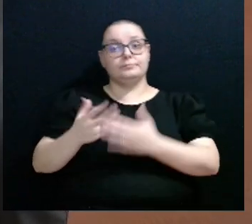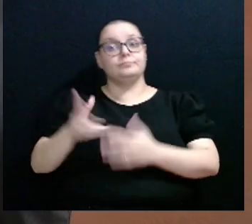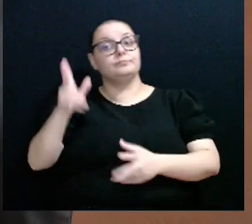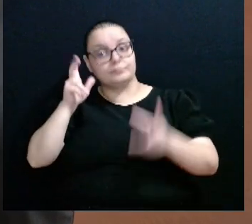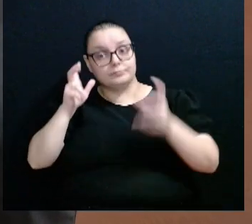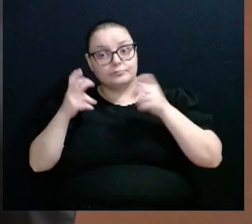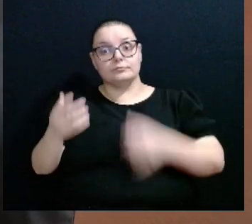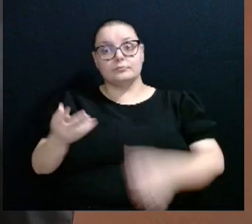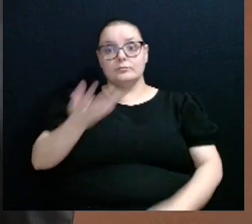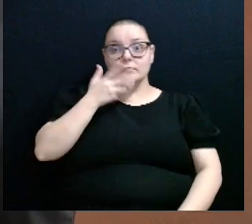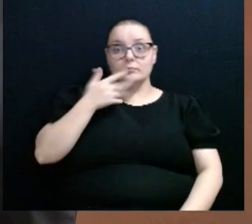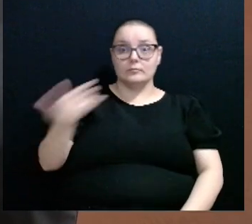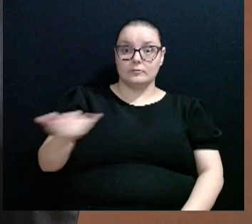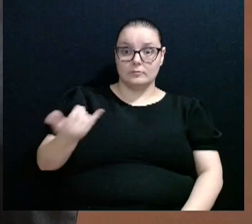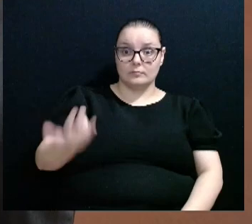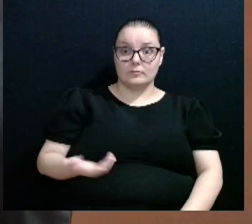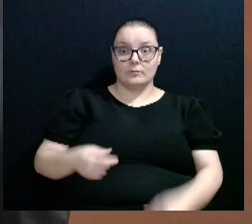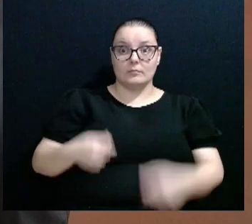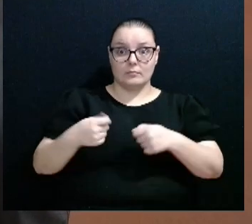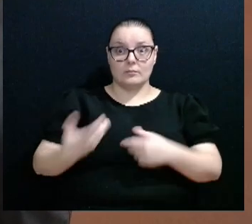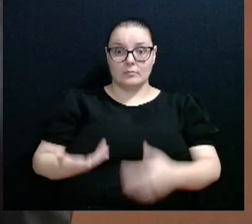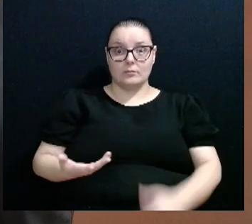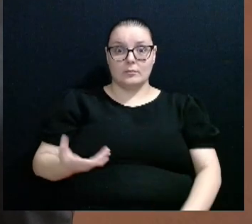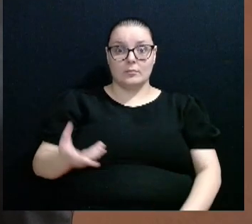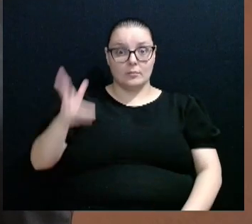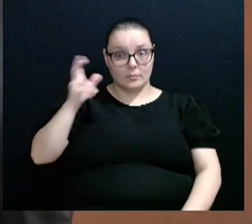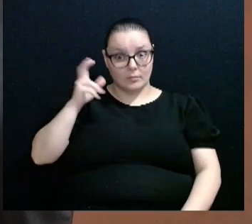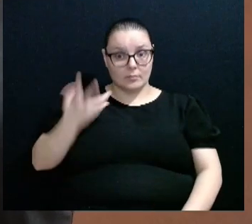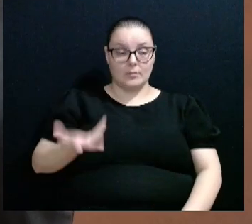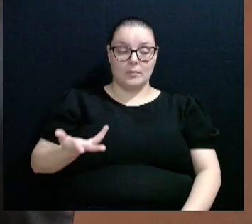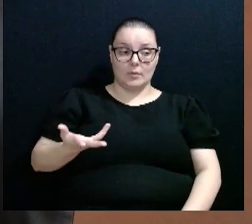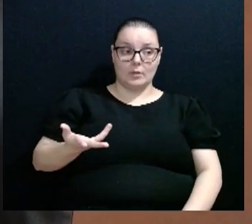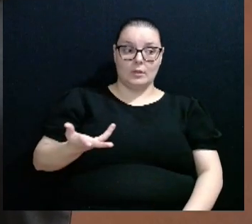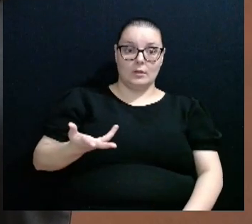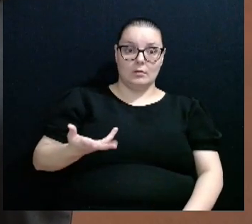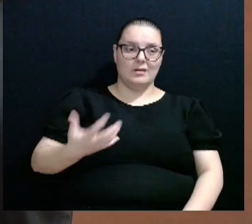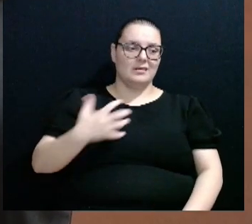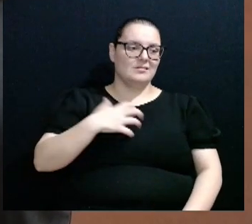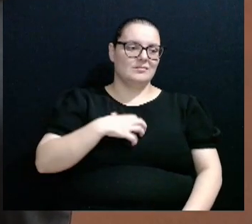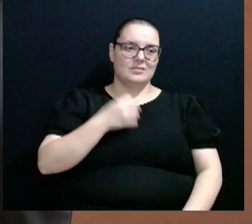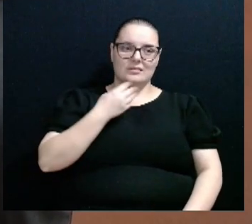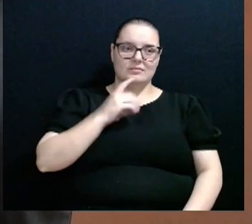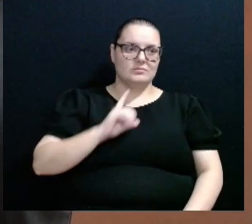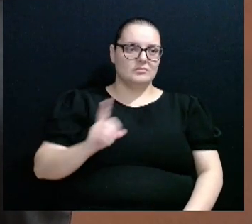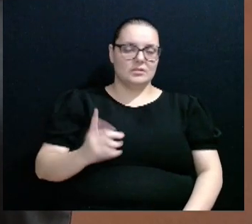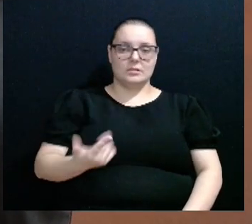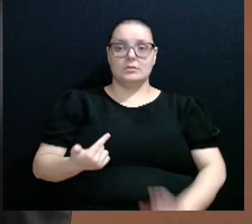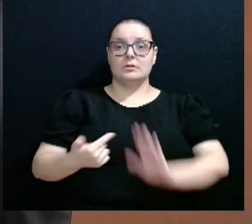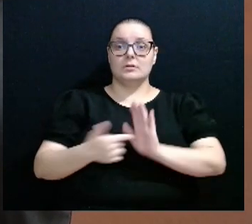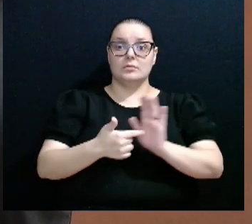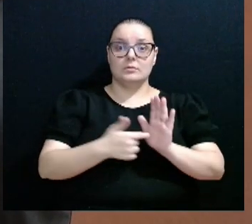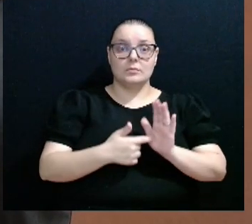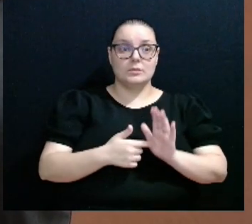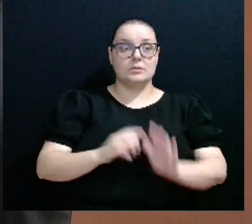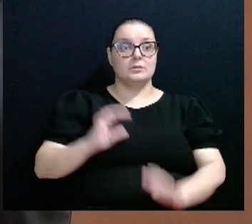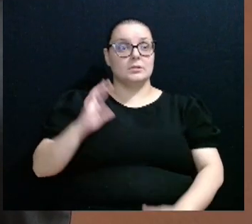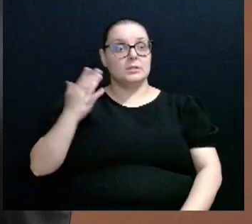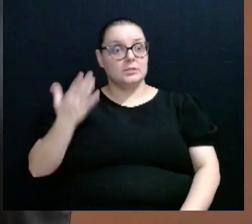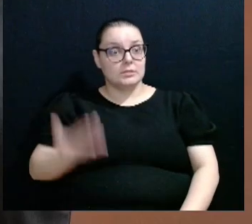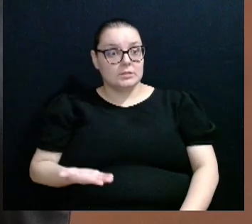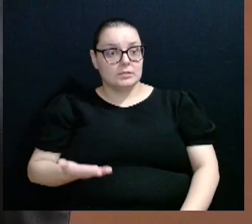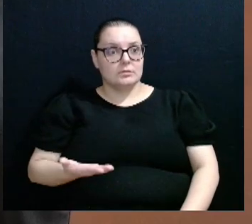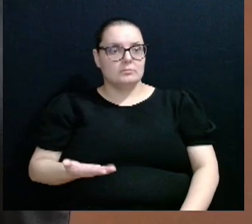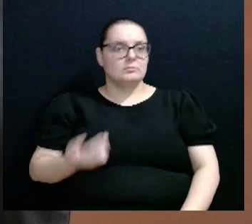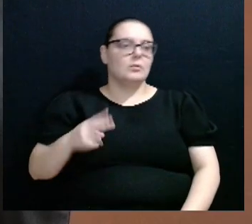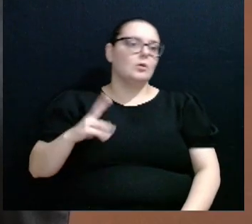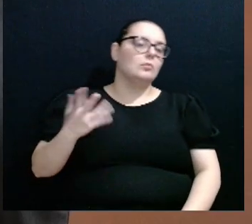deseja ter uma escuta. E aí, quando ela fala, "Olha, eu não estou me sentindo bem, não estou gostando do que está acontecendo", ou então ela,